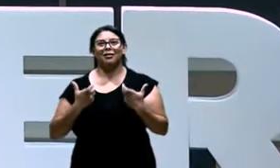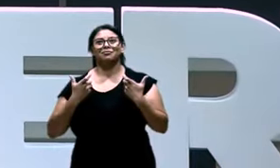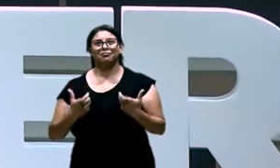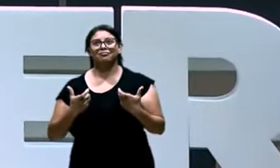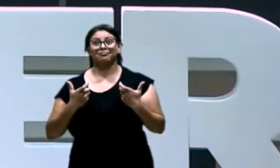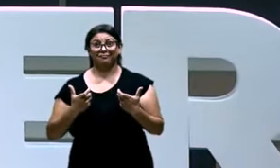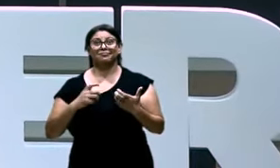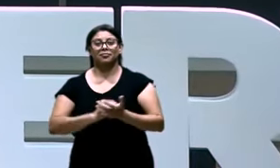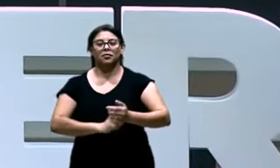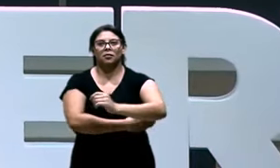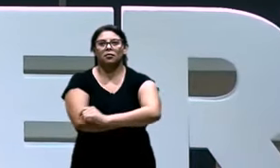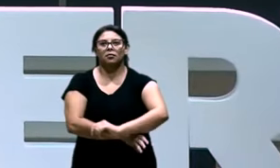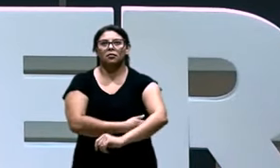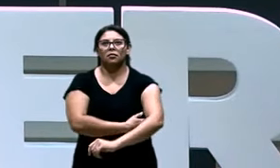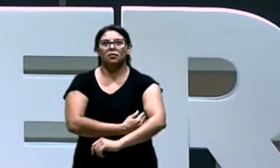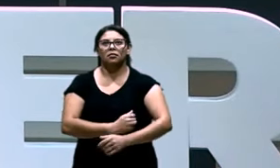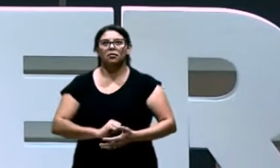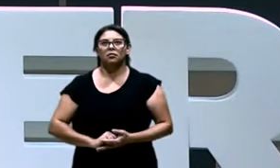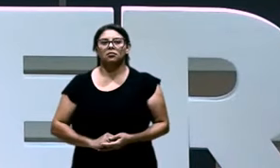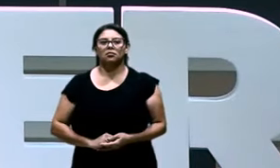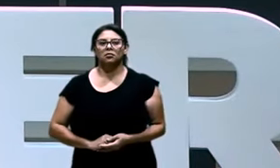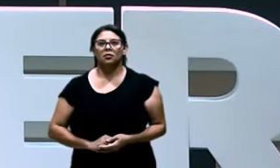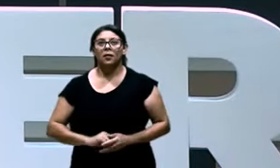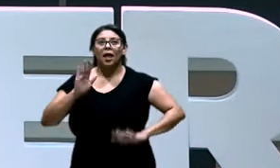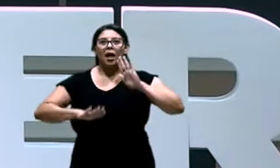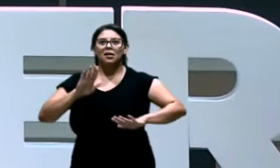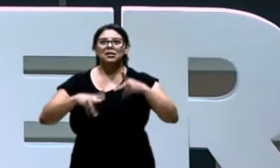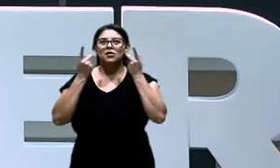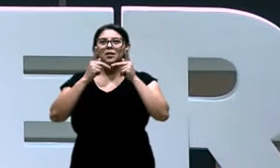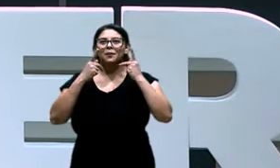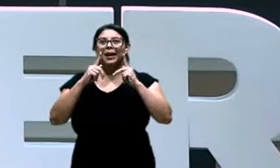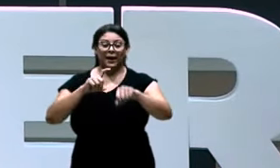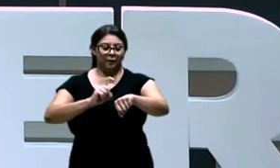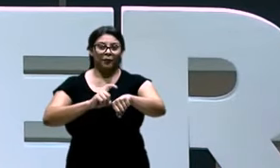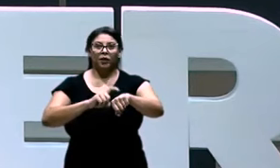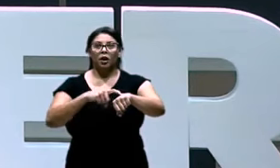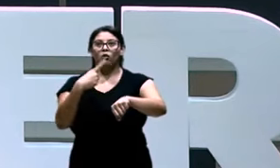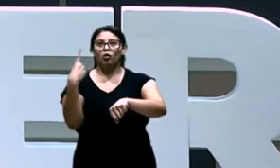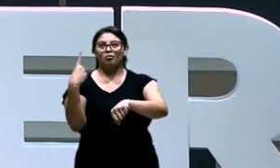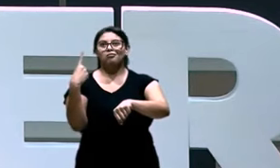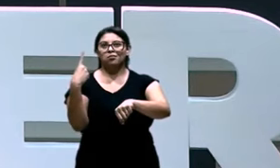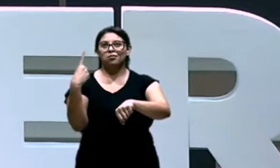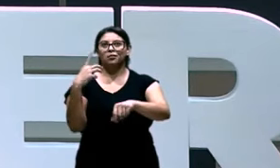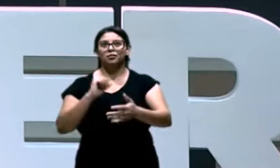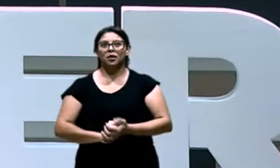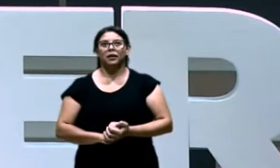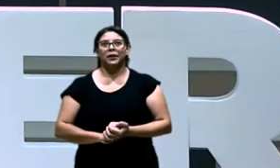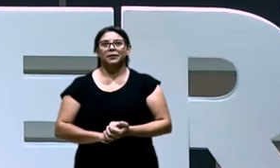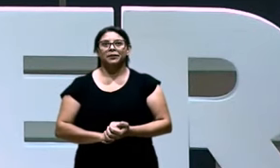Você prega uma hora, se você errar uma palavra, os teólogos de redes sociais daqui a pouco estão comentando aqui